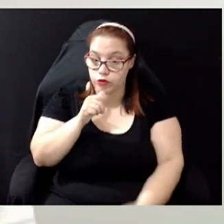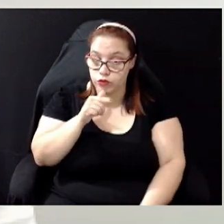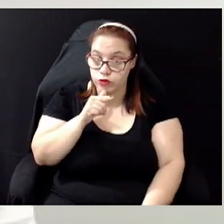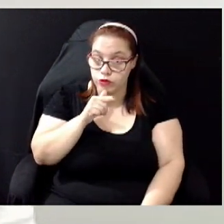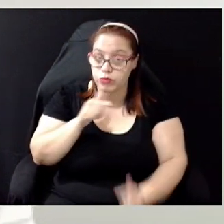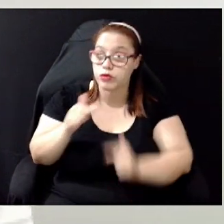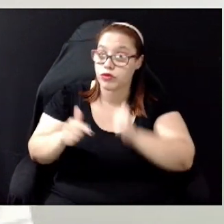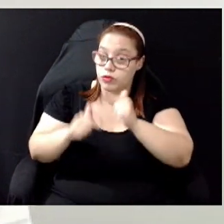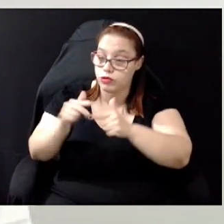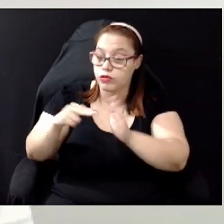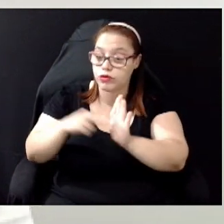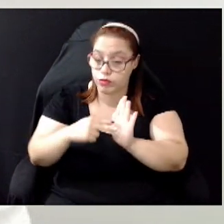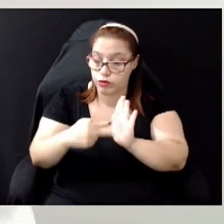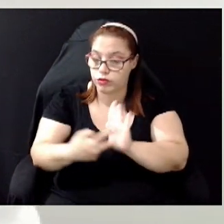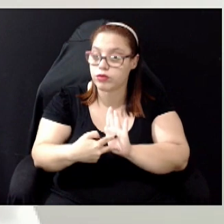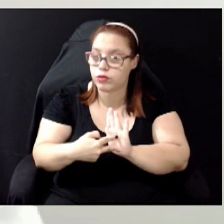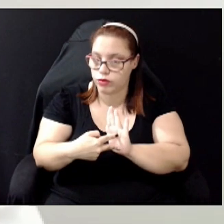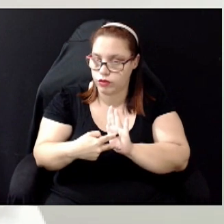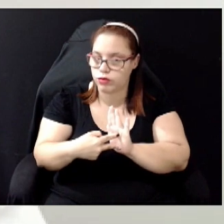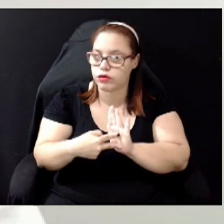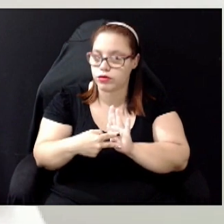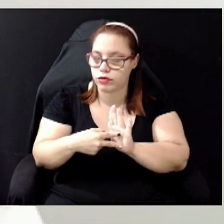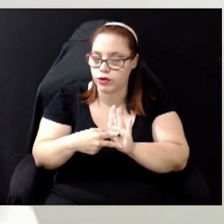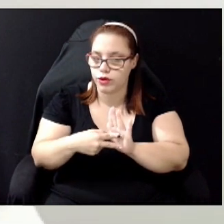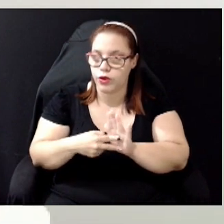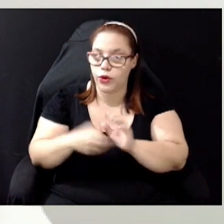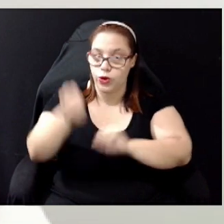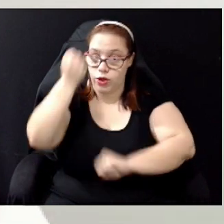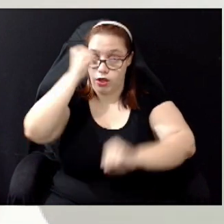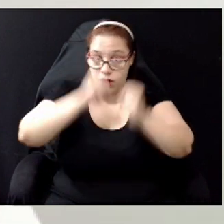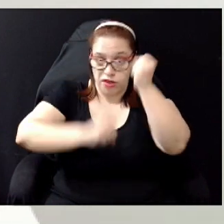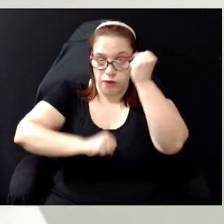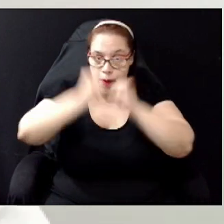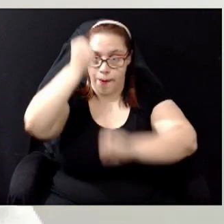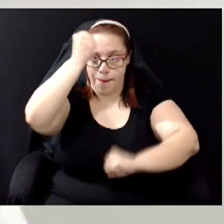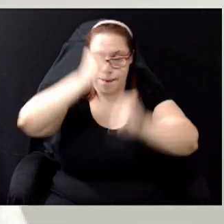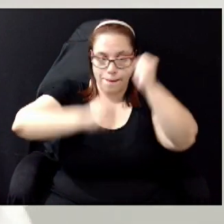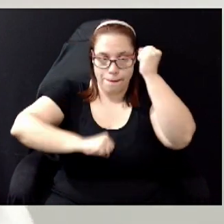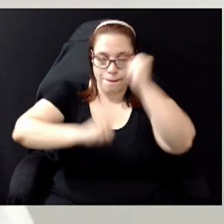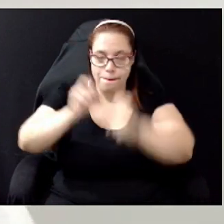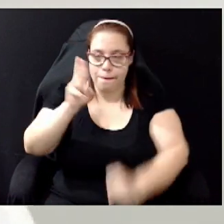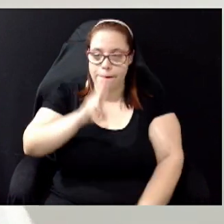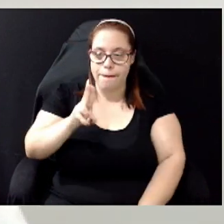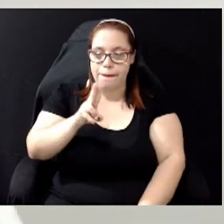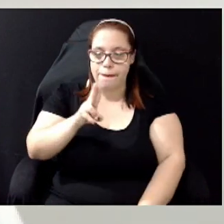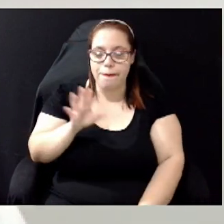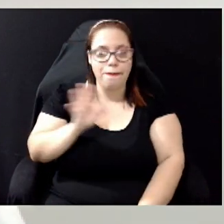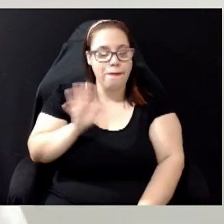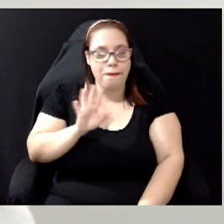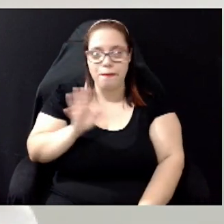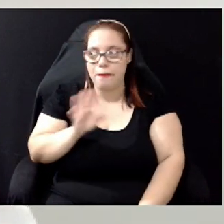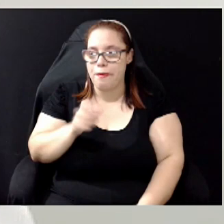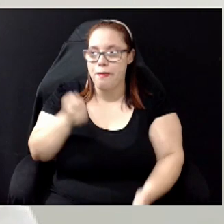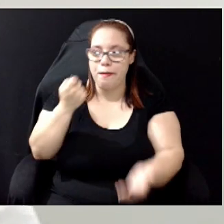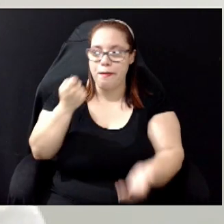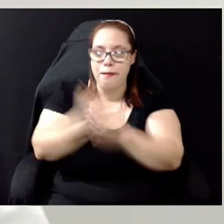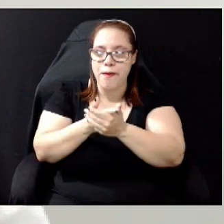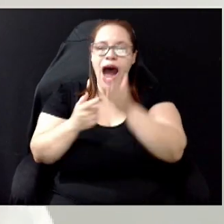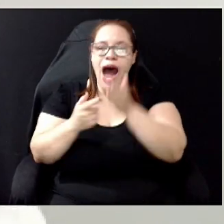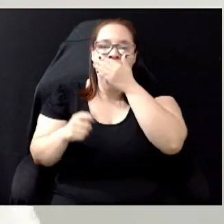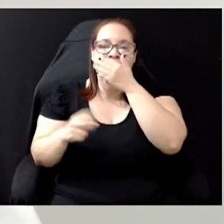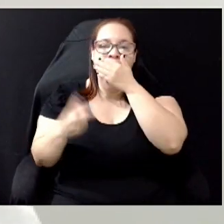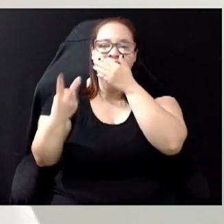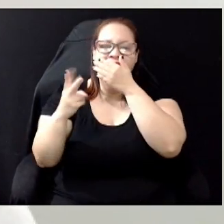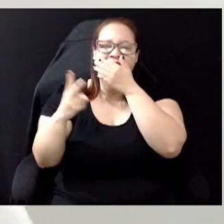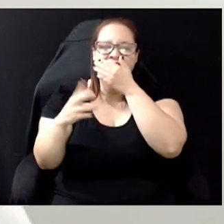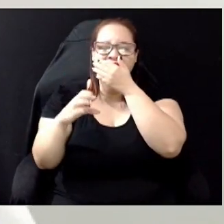aí, um trabalho nesse sentido, para poder a indústria ou quem vai usar essa água falar, não, eu não vou pagar 1 centavo, eu